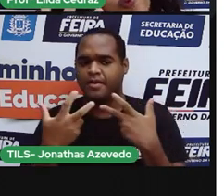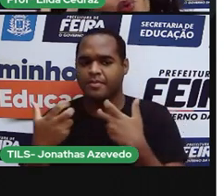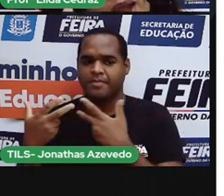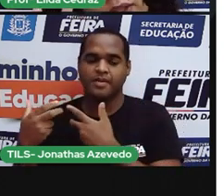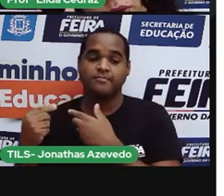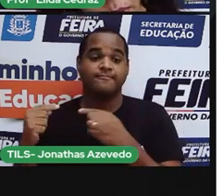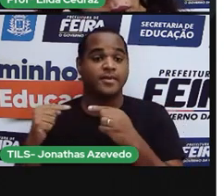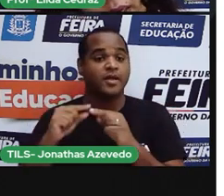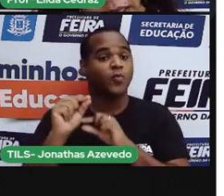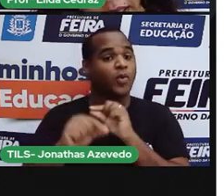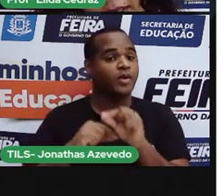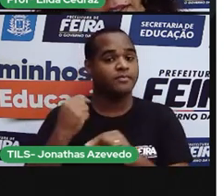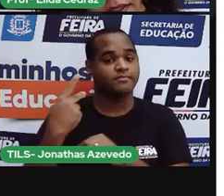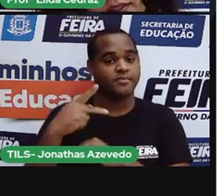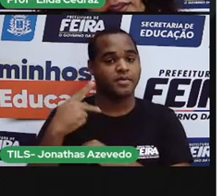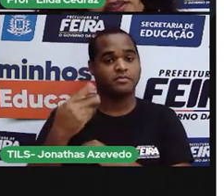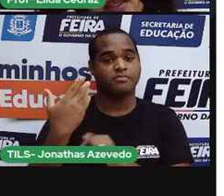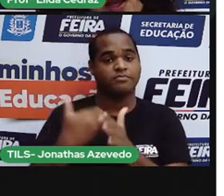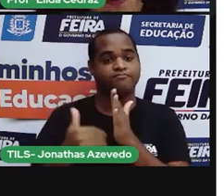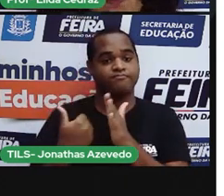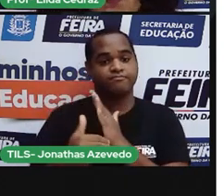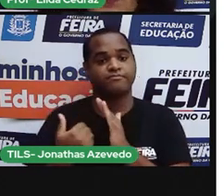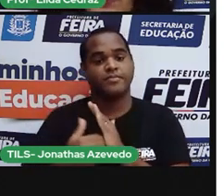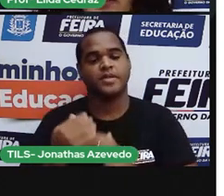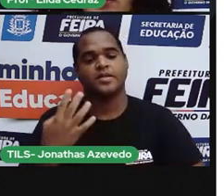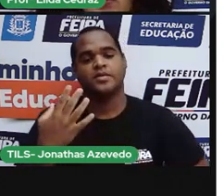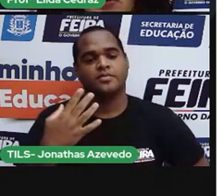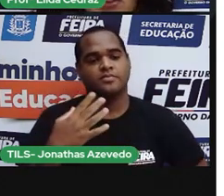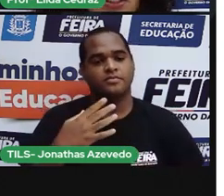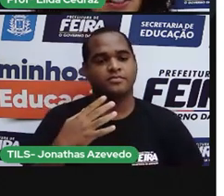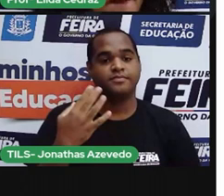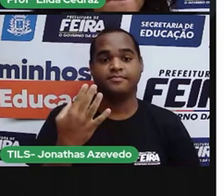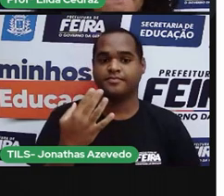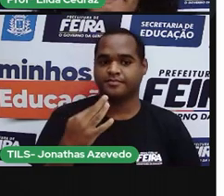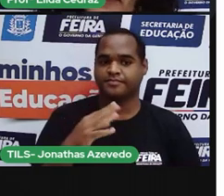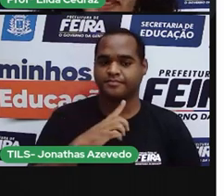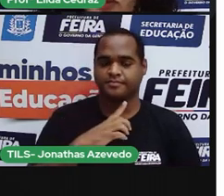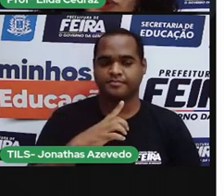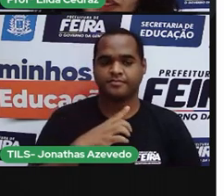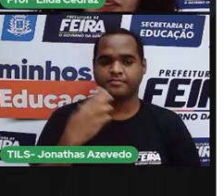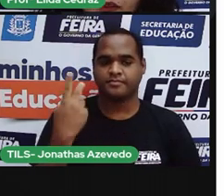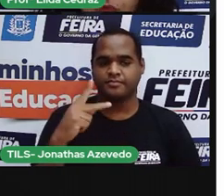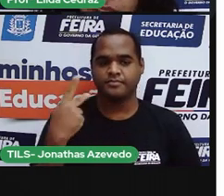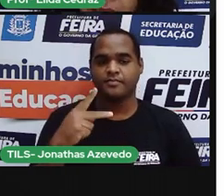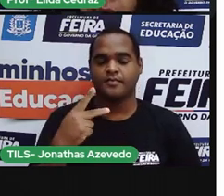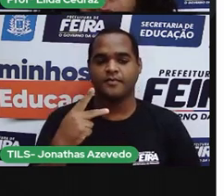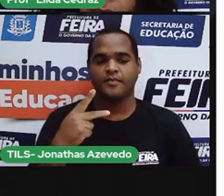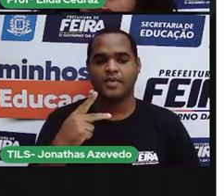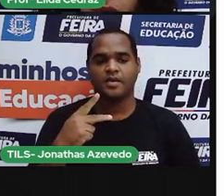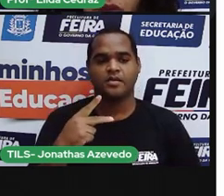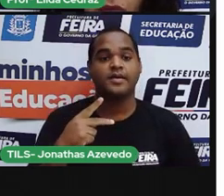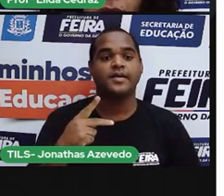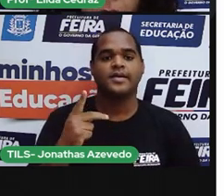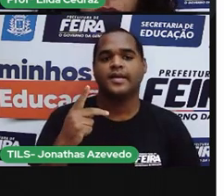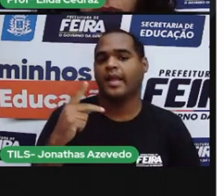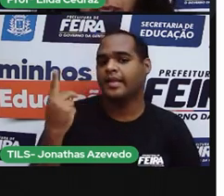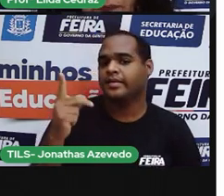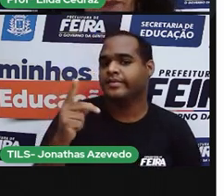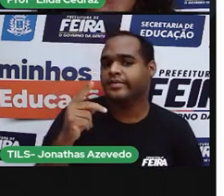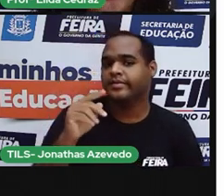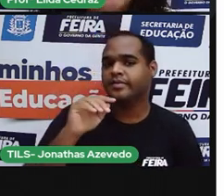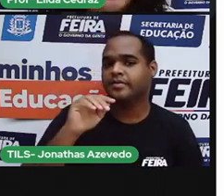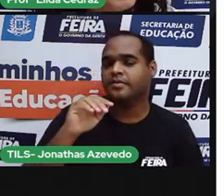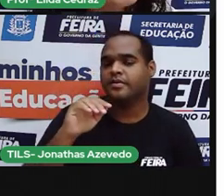perderam 4 bolinhas. Com quantas gudes Beto e Ana ficaram? Vamos